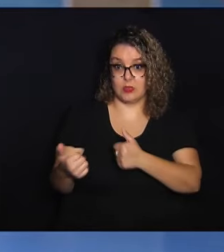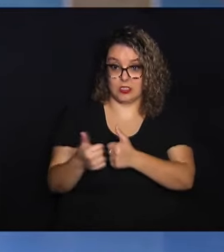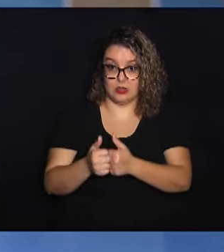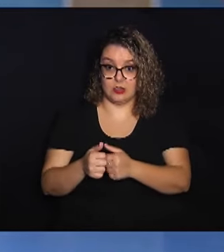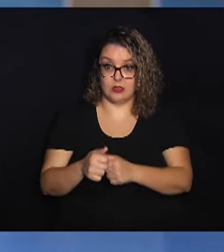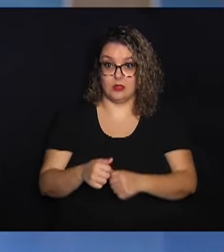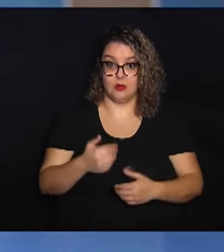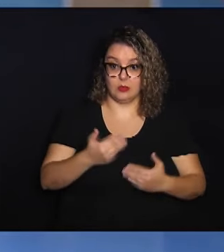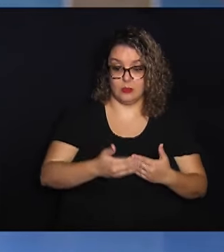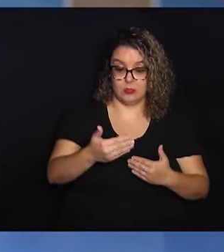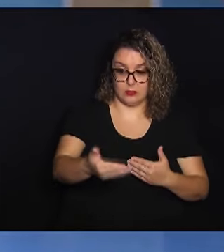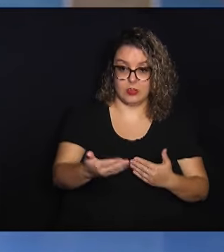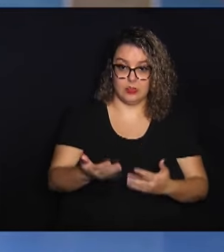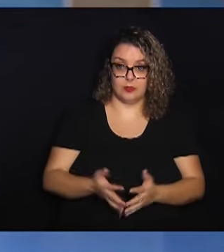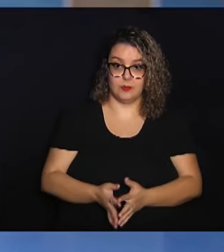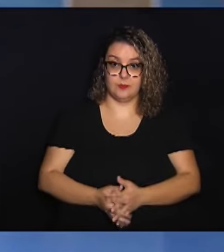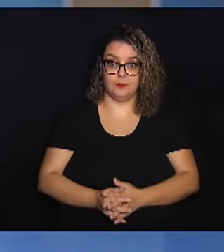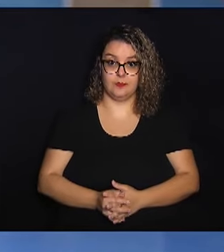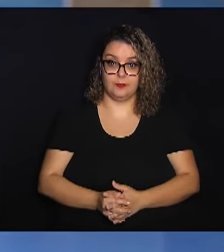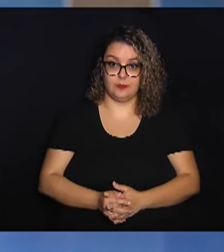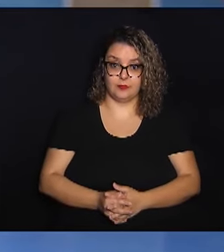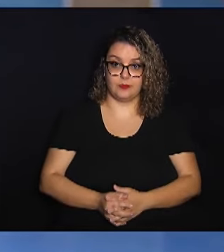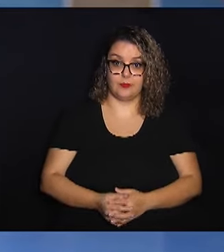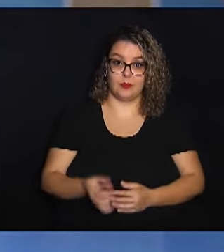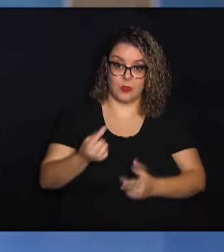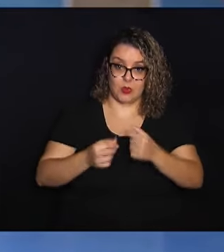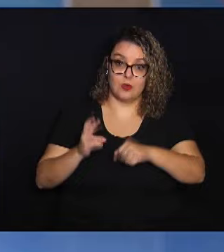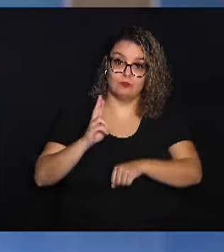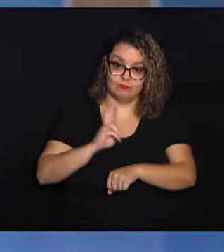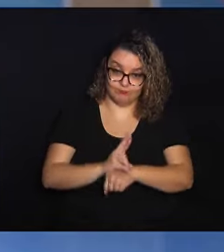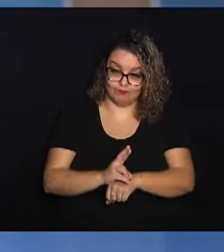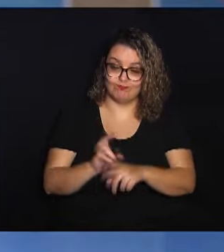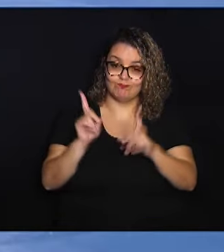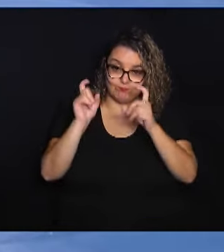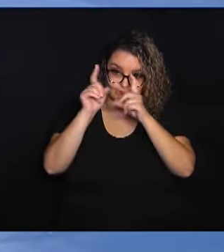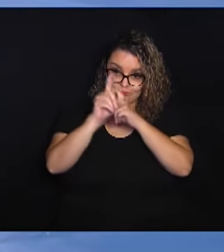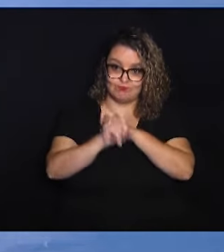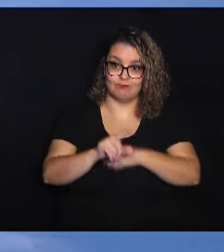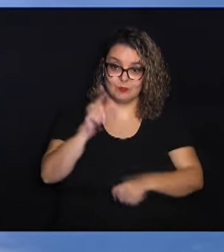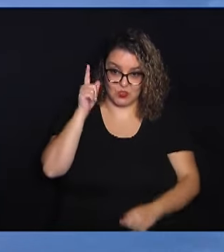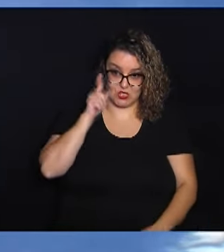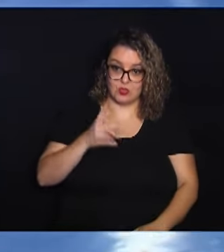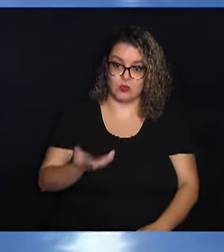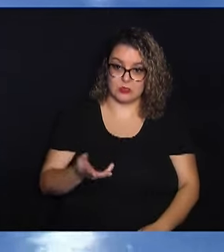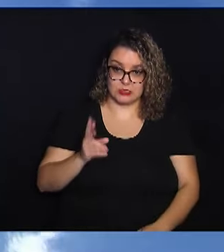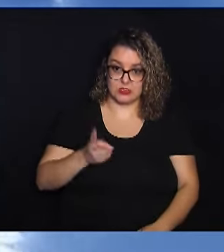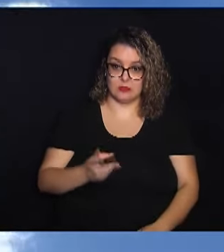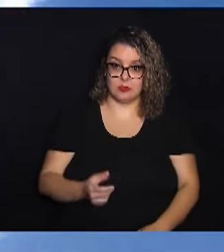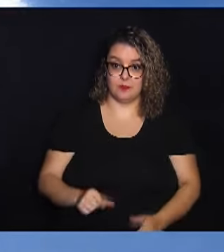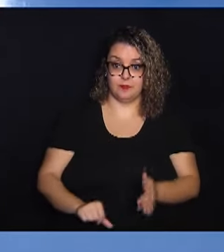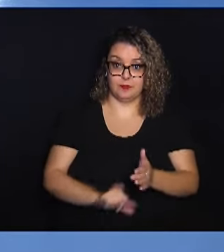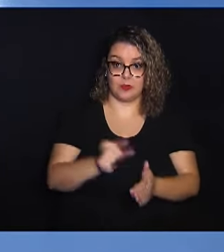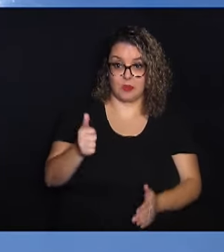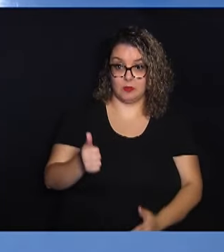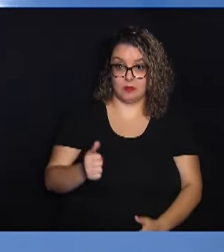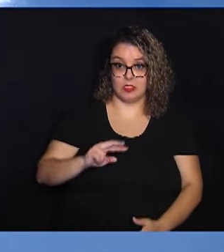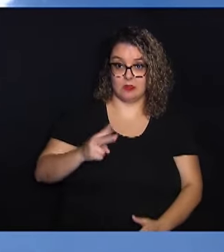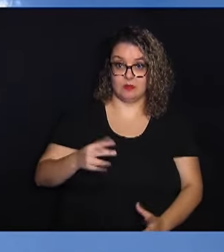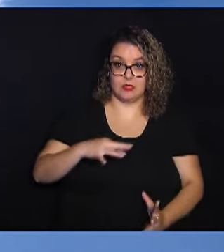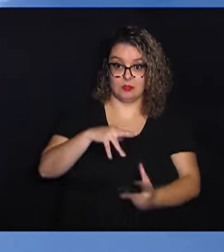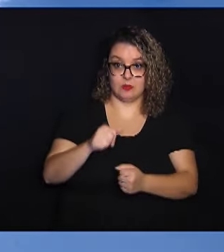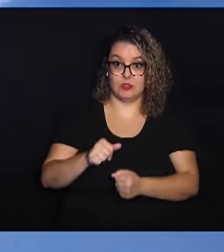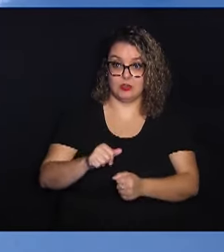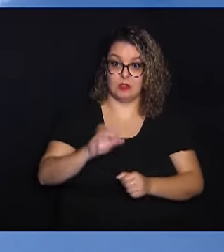sequência da outra então sempre o recurso é sempre uma coisa muito difícil de conseguir a primeira vez em um mundial já faz da